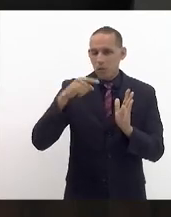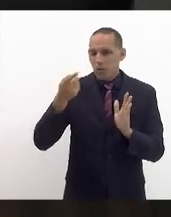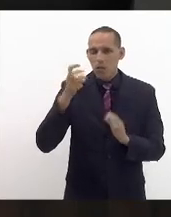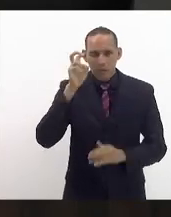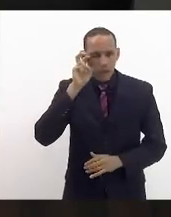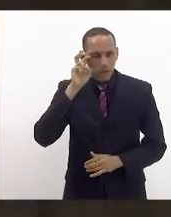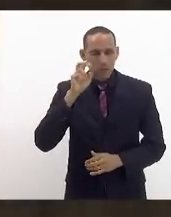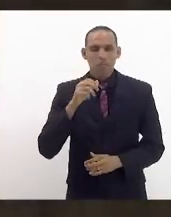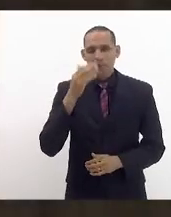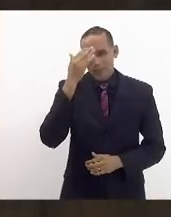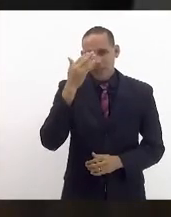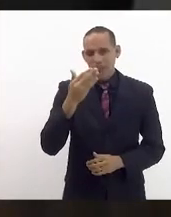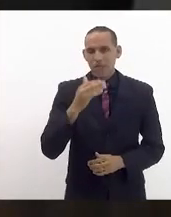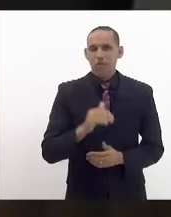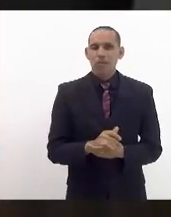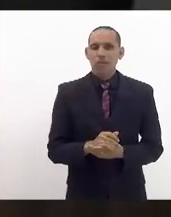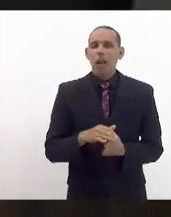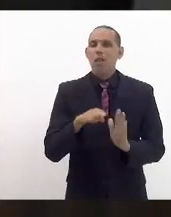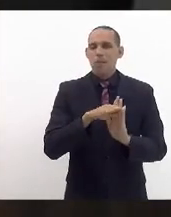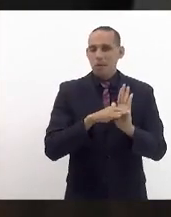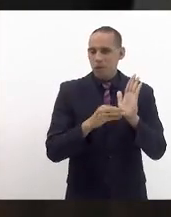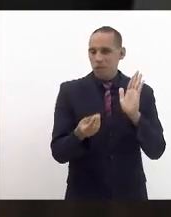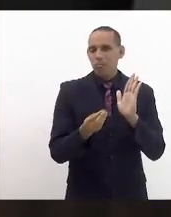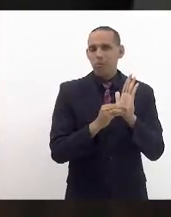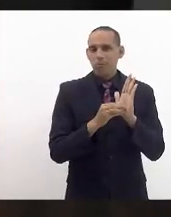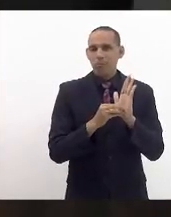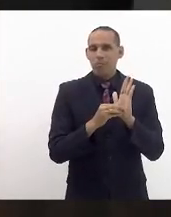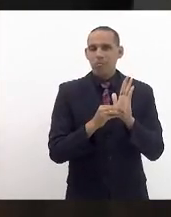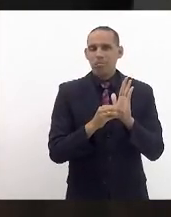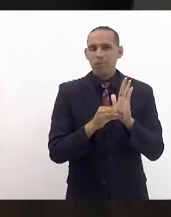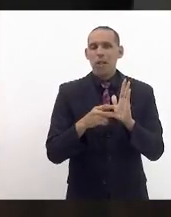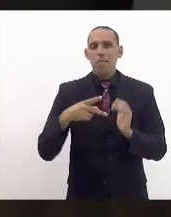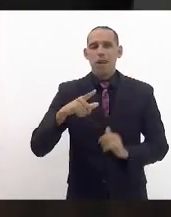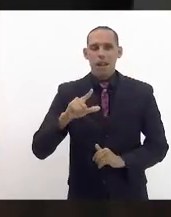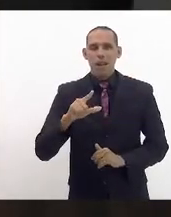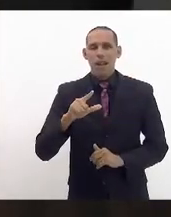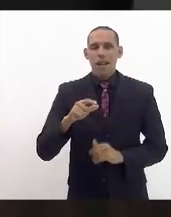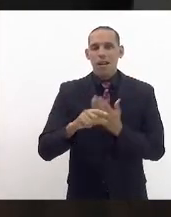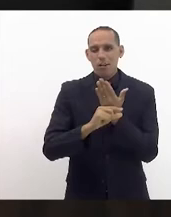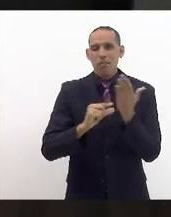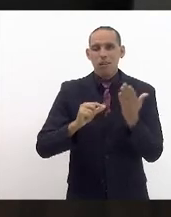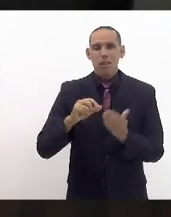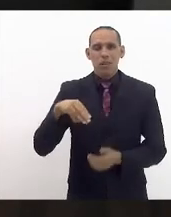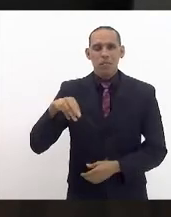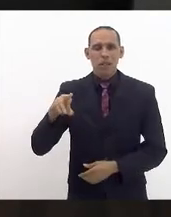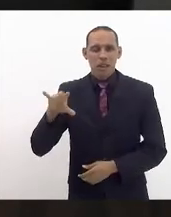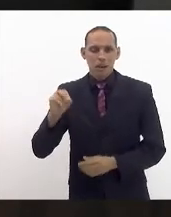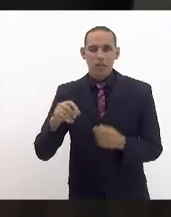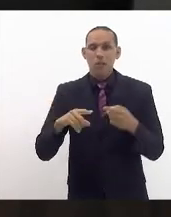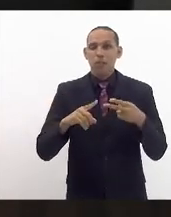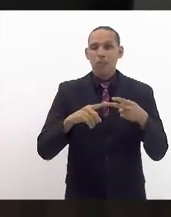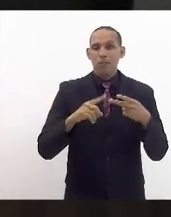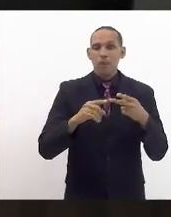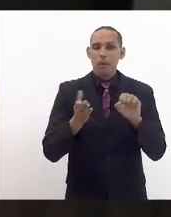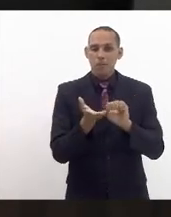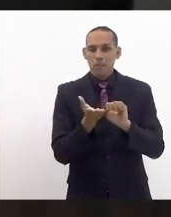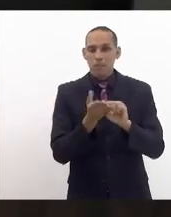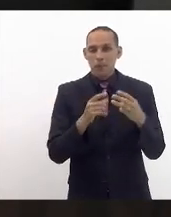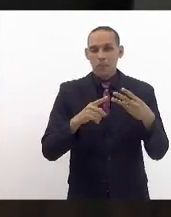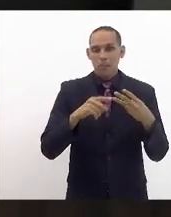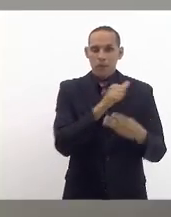quinta-feira. Obrigado. Republicar a pauta e trazer o PL de autoria do deputado Márcio Alberto. Deputado Samuel, em seguida, enfermeira.